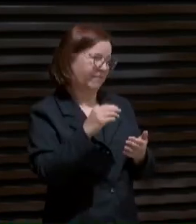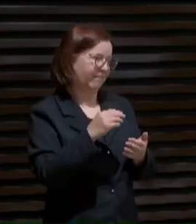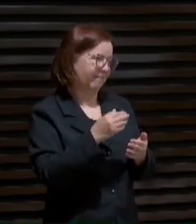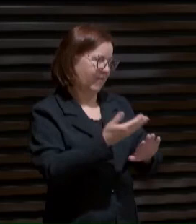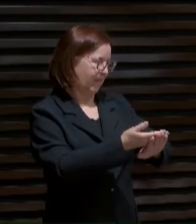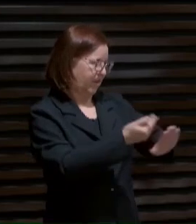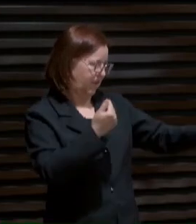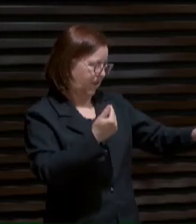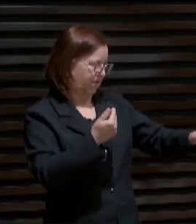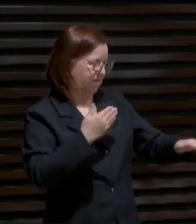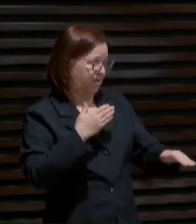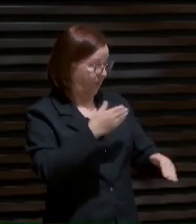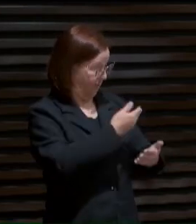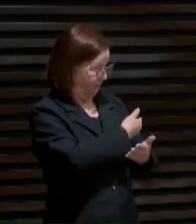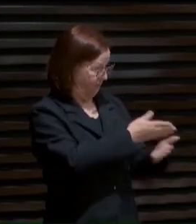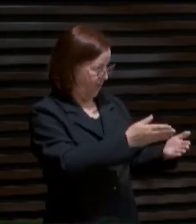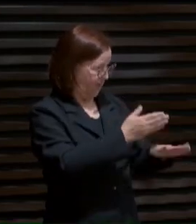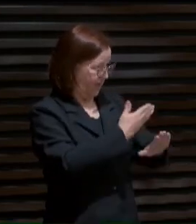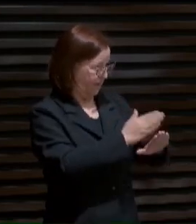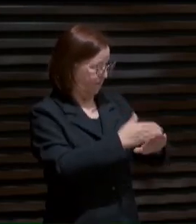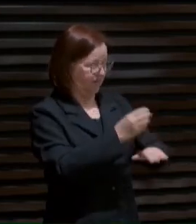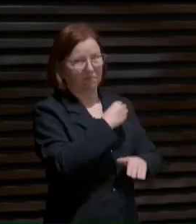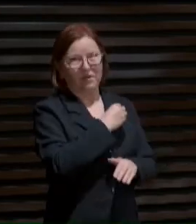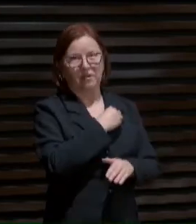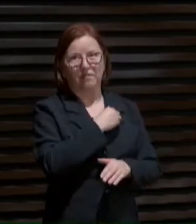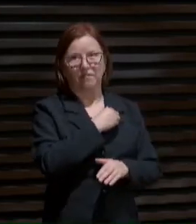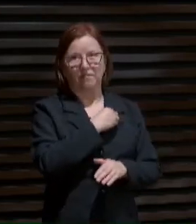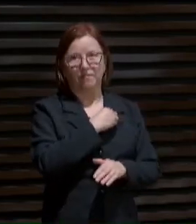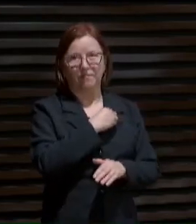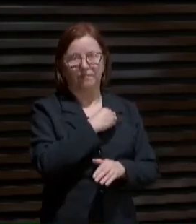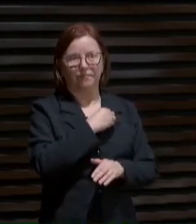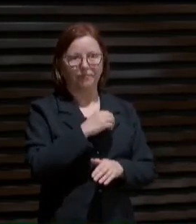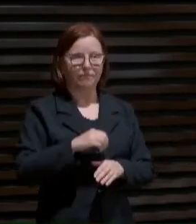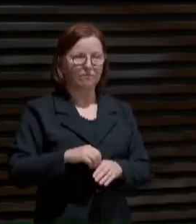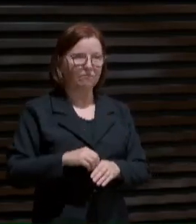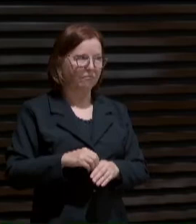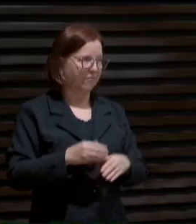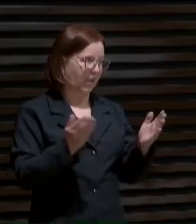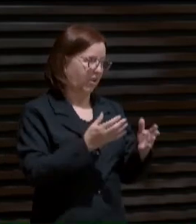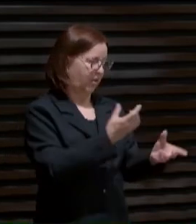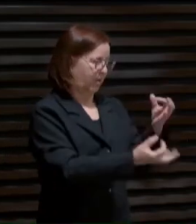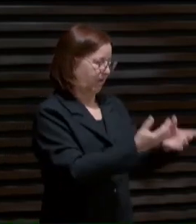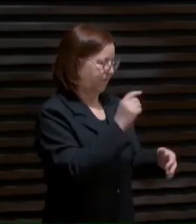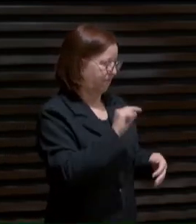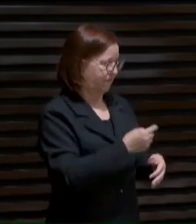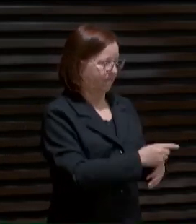apartai-vos de mim vós que praticais a iniquidade o caminho de vocês agora é o fogo eterno